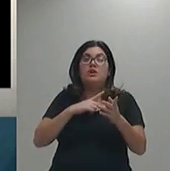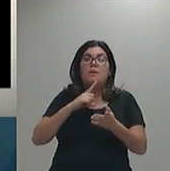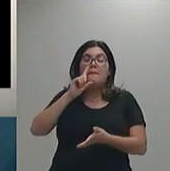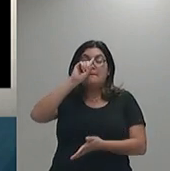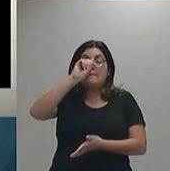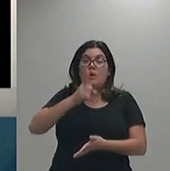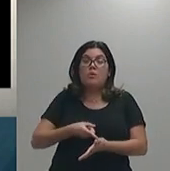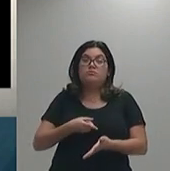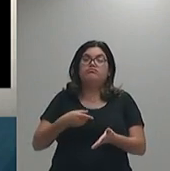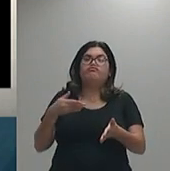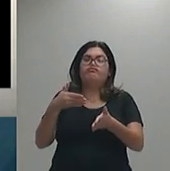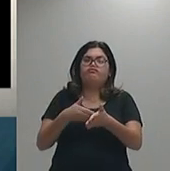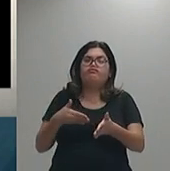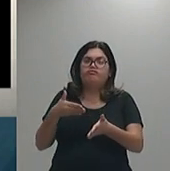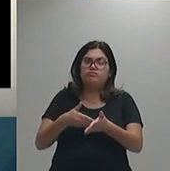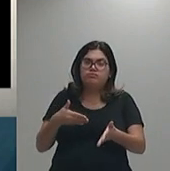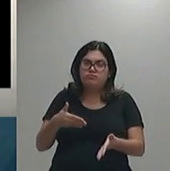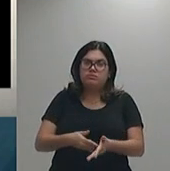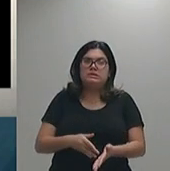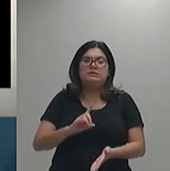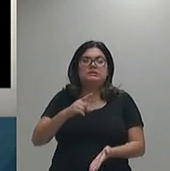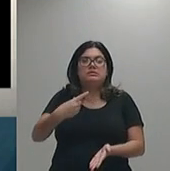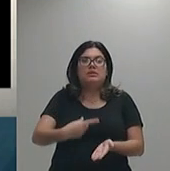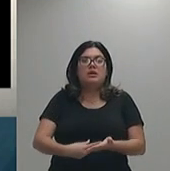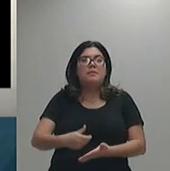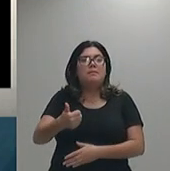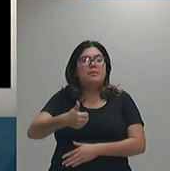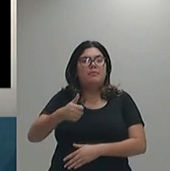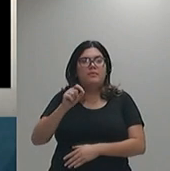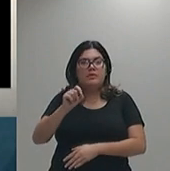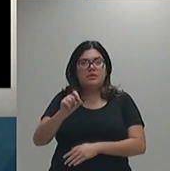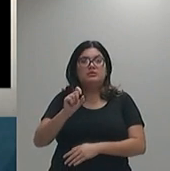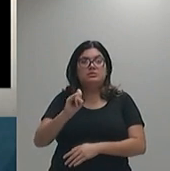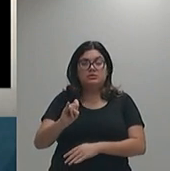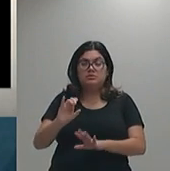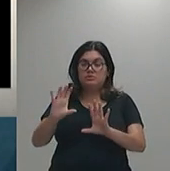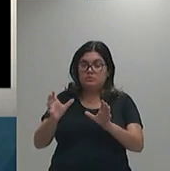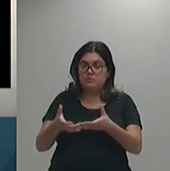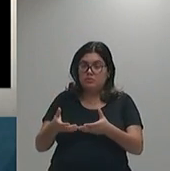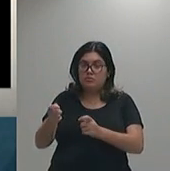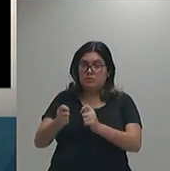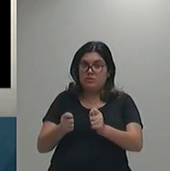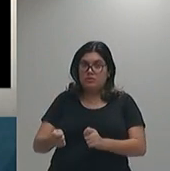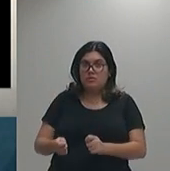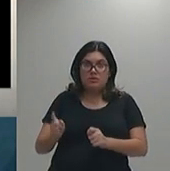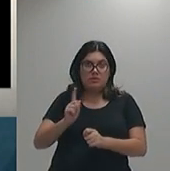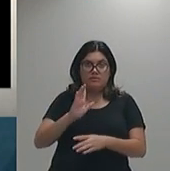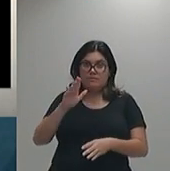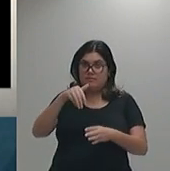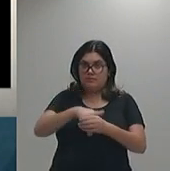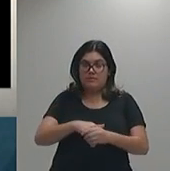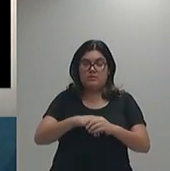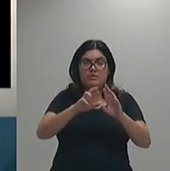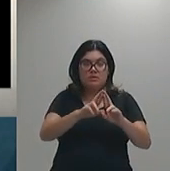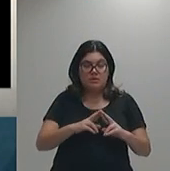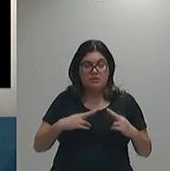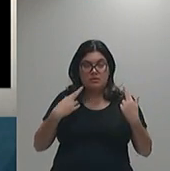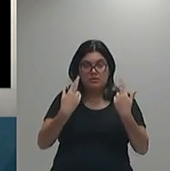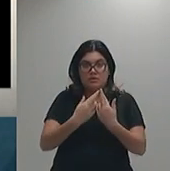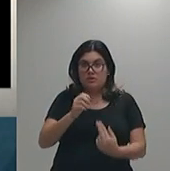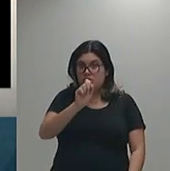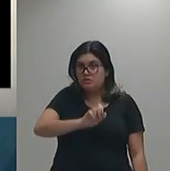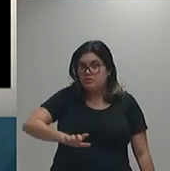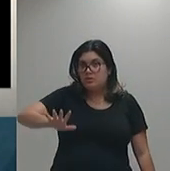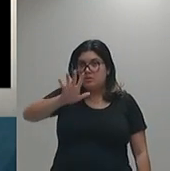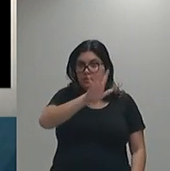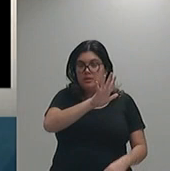para que se definisse primeiramente se os controladores poderiam não votar naquela Assembléia tanto o que finda